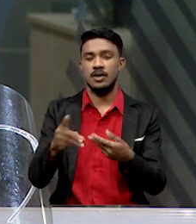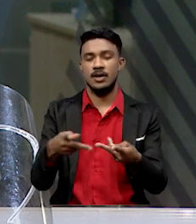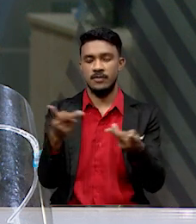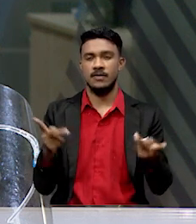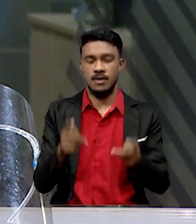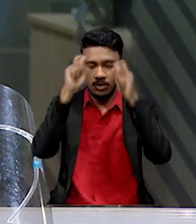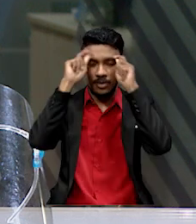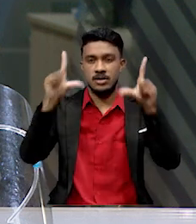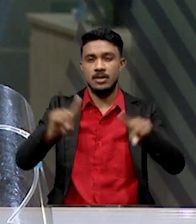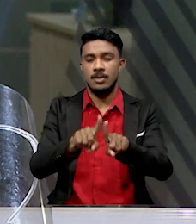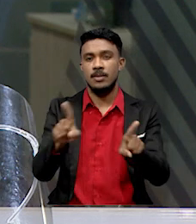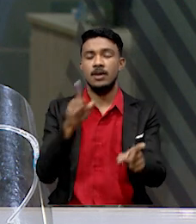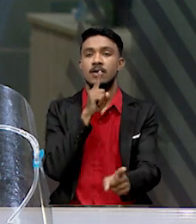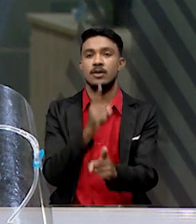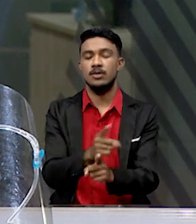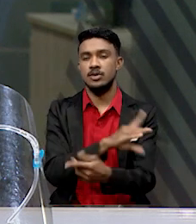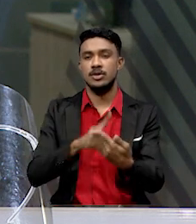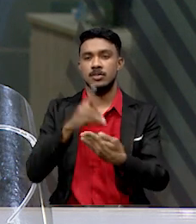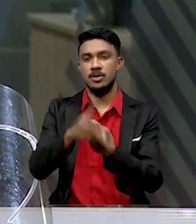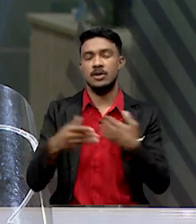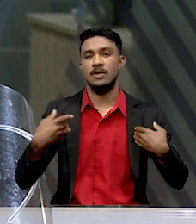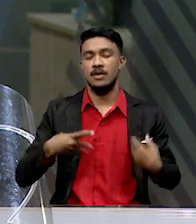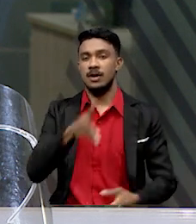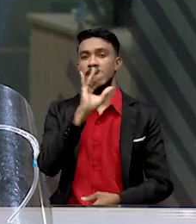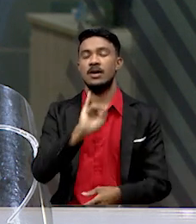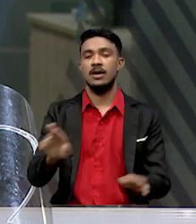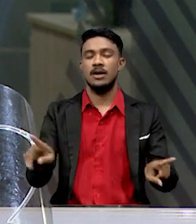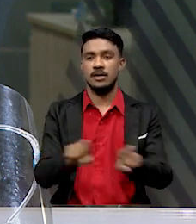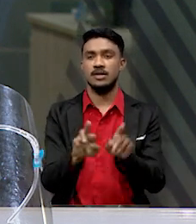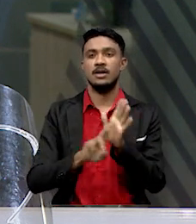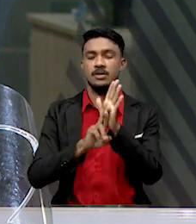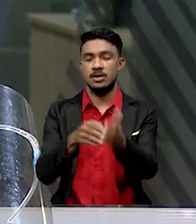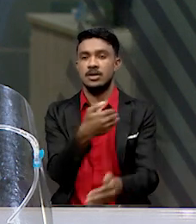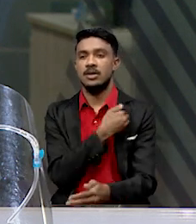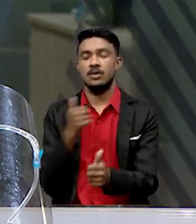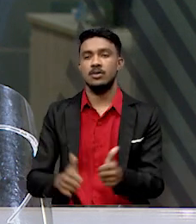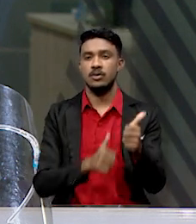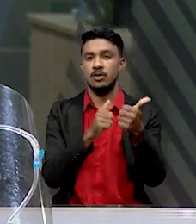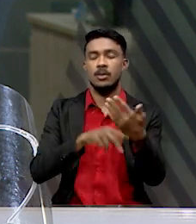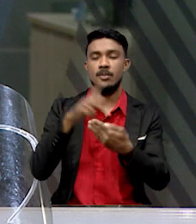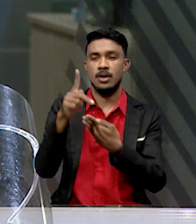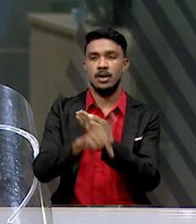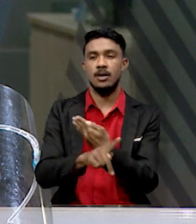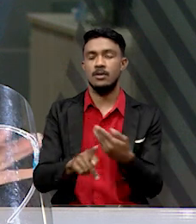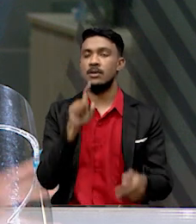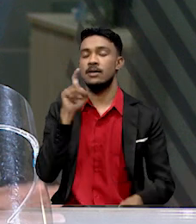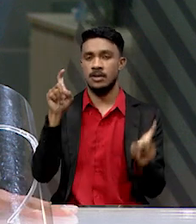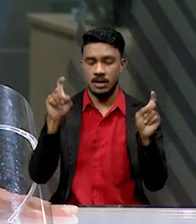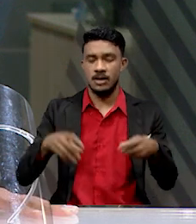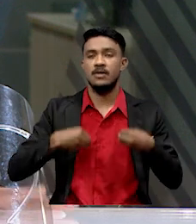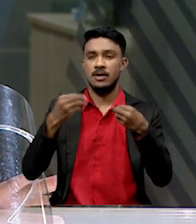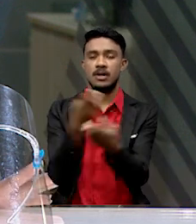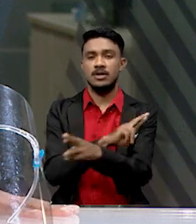timor-leste-niano. Mas bem a realidade, desenvolvimento e a dele no dar capital nação se dá o clauto ir plano ordenamento, no nem é resultado,